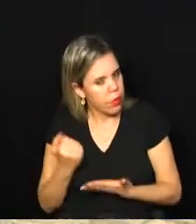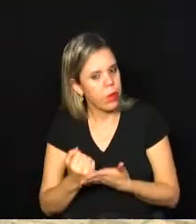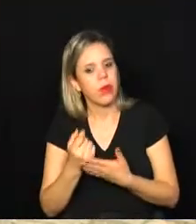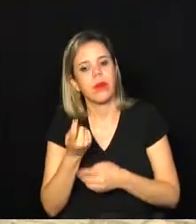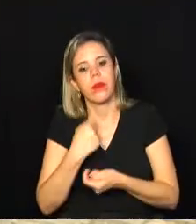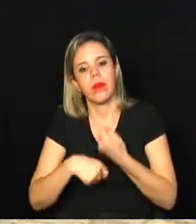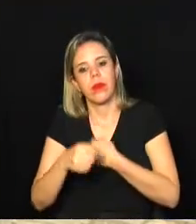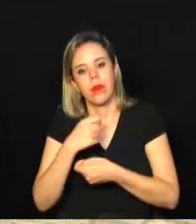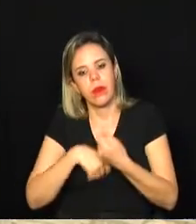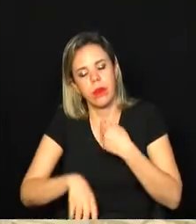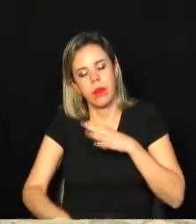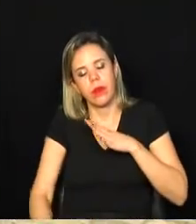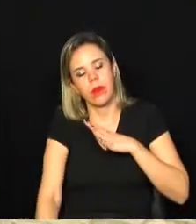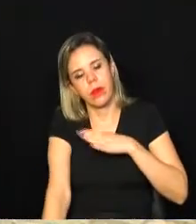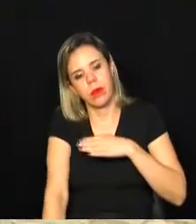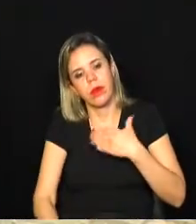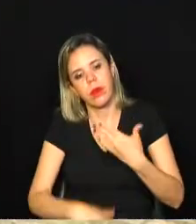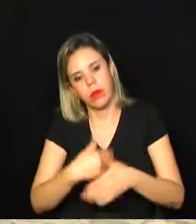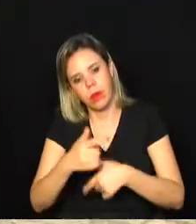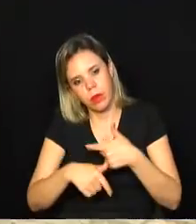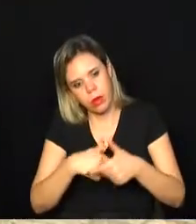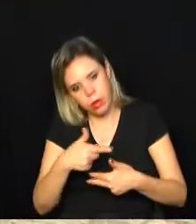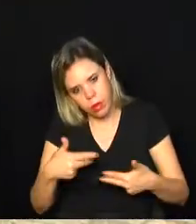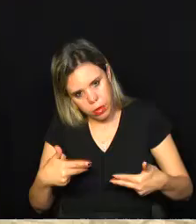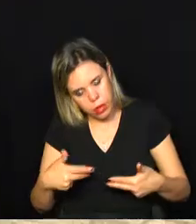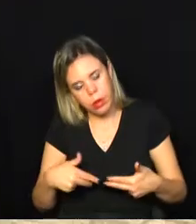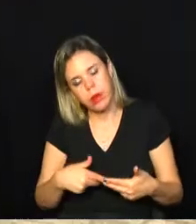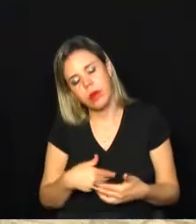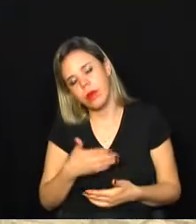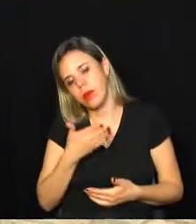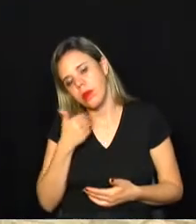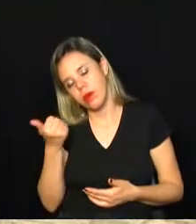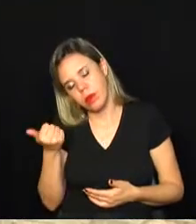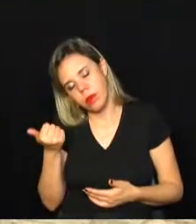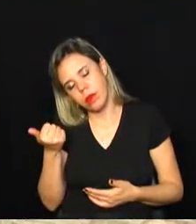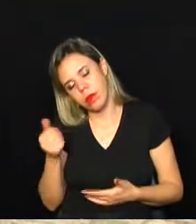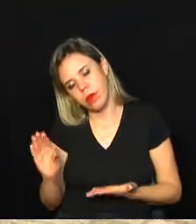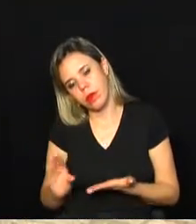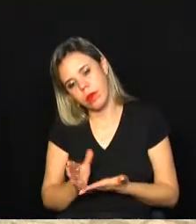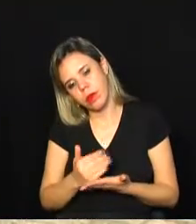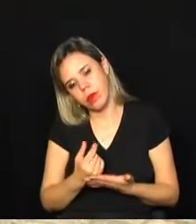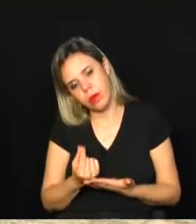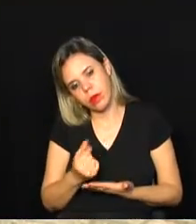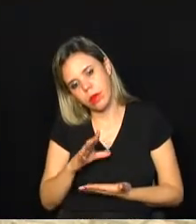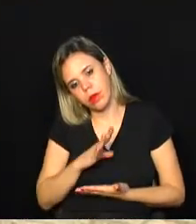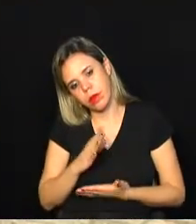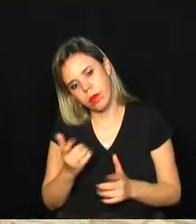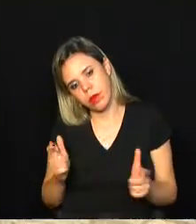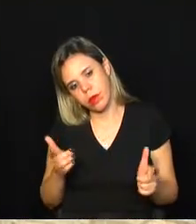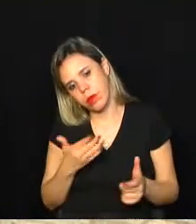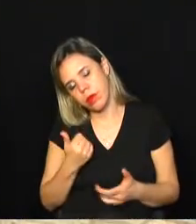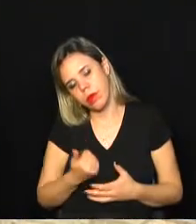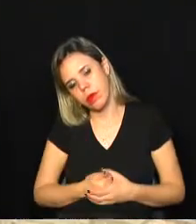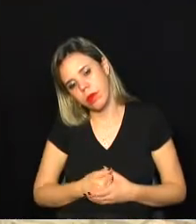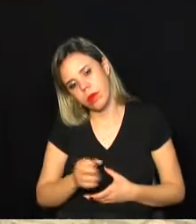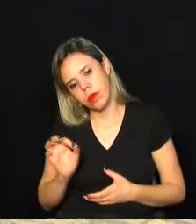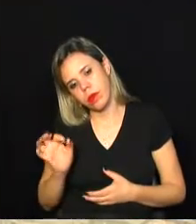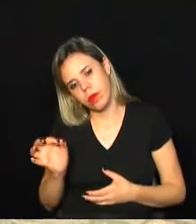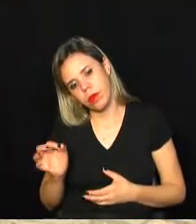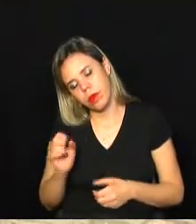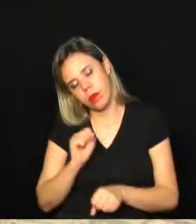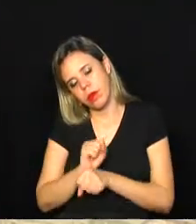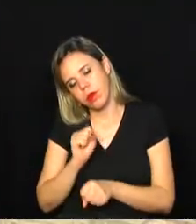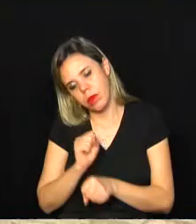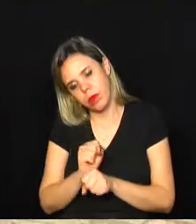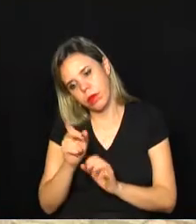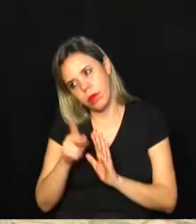através de uma cidade andando melhor arrecadação também da cidade de aumenta certo a gente então